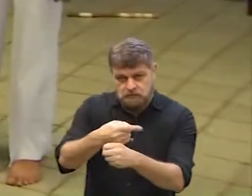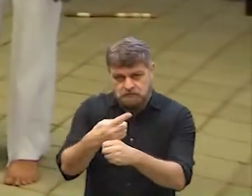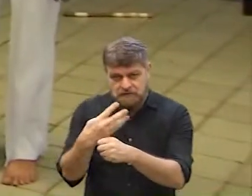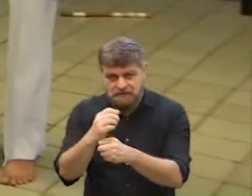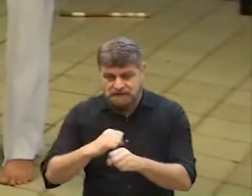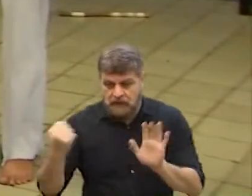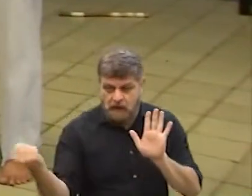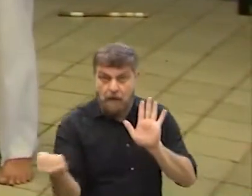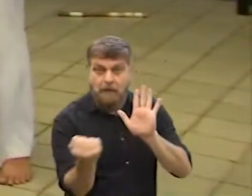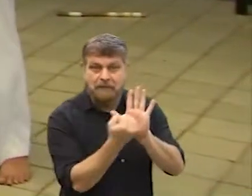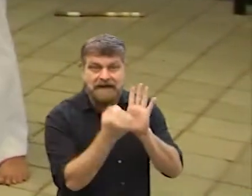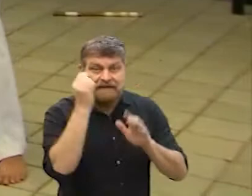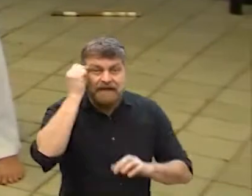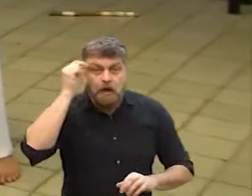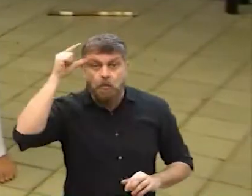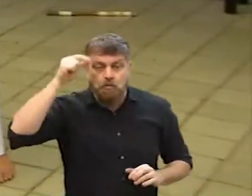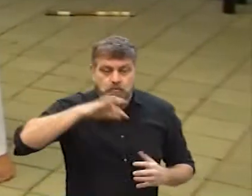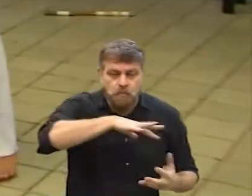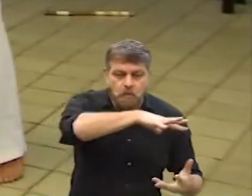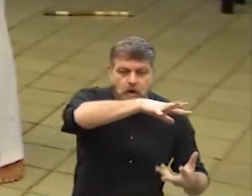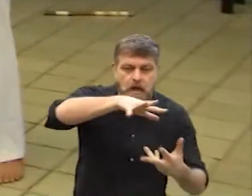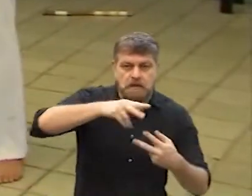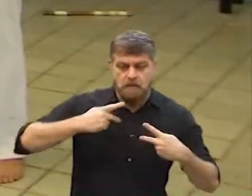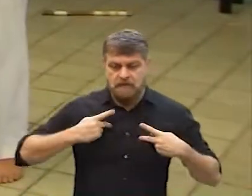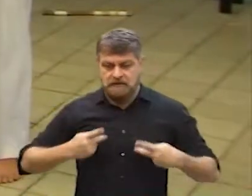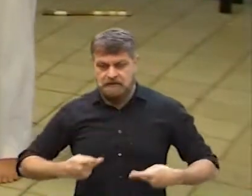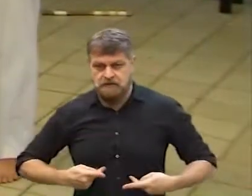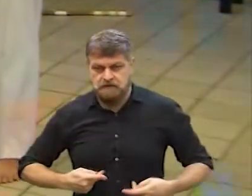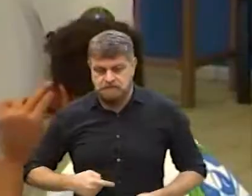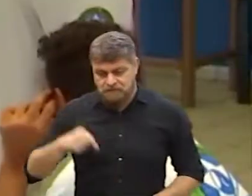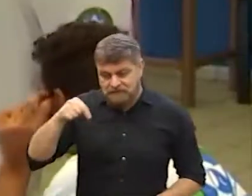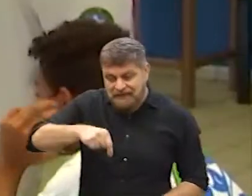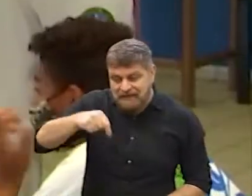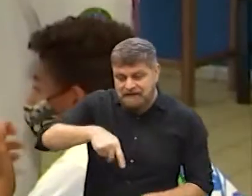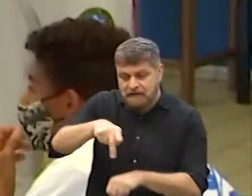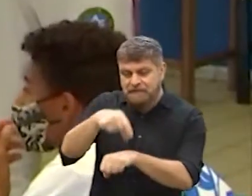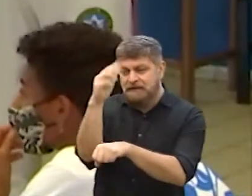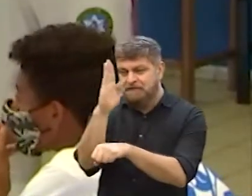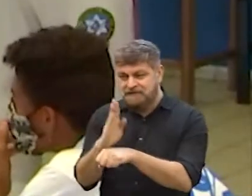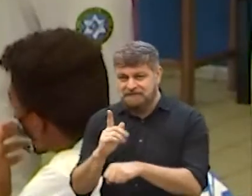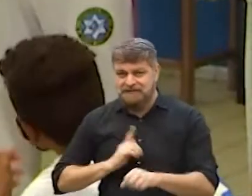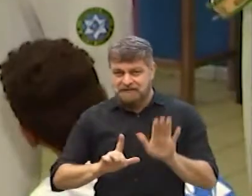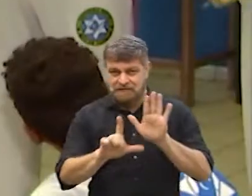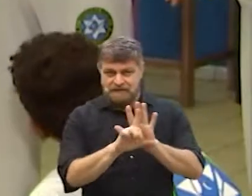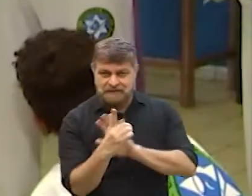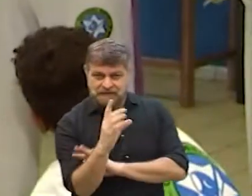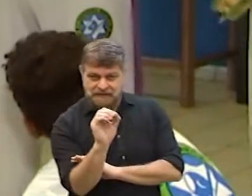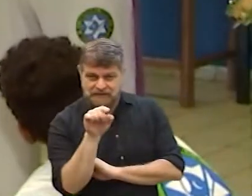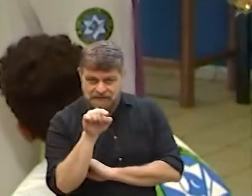patrimônio imaterial da humanidade. No Brasil, nós temos uma lei, que é a Lei